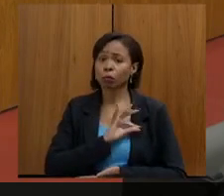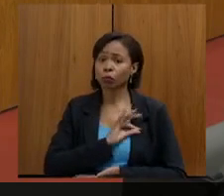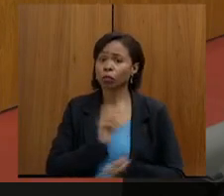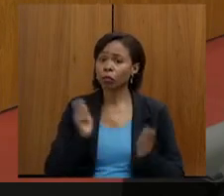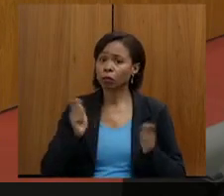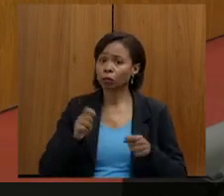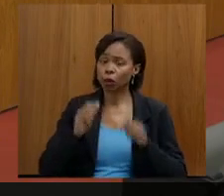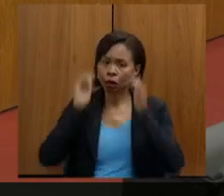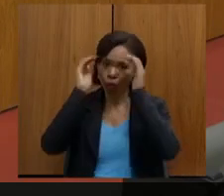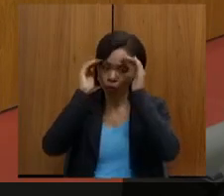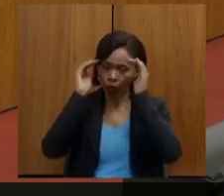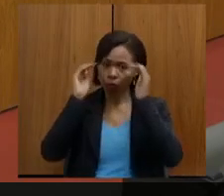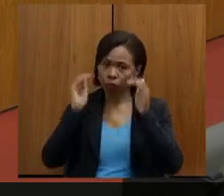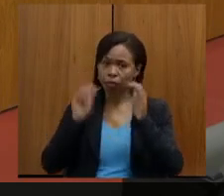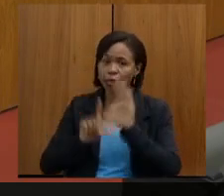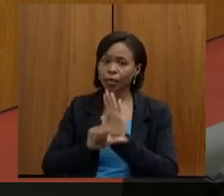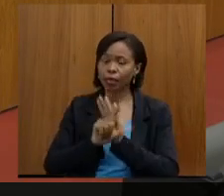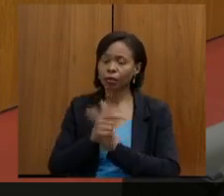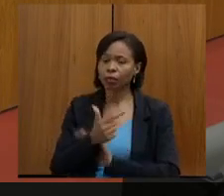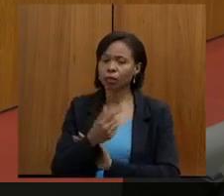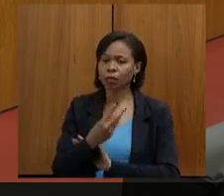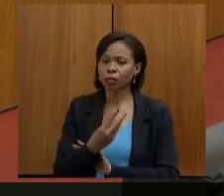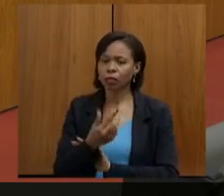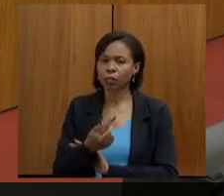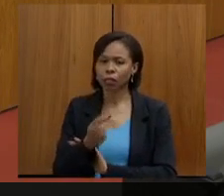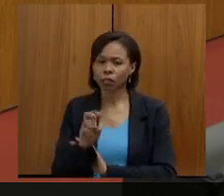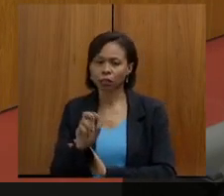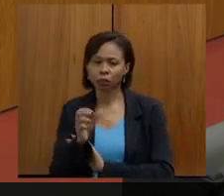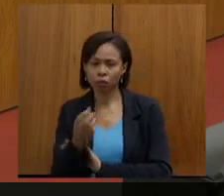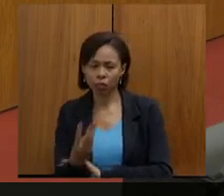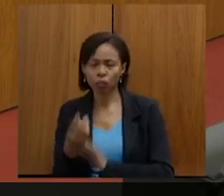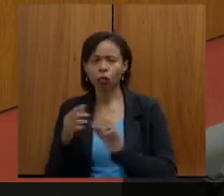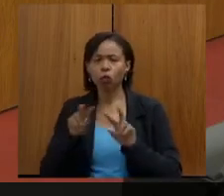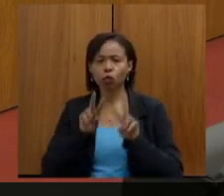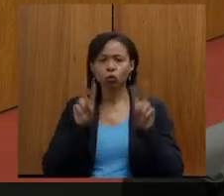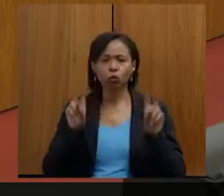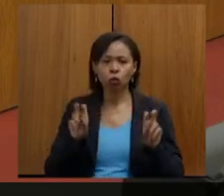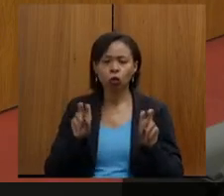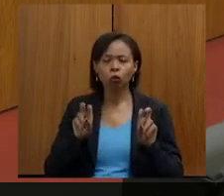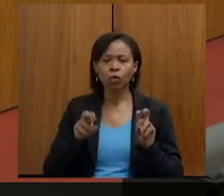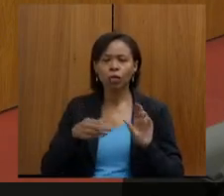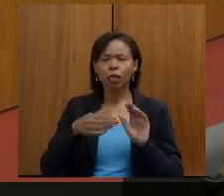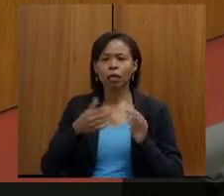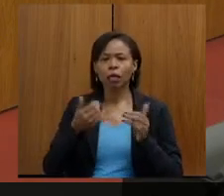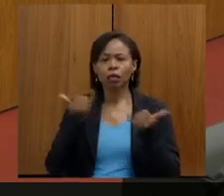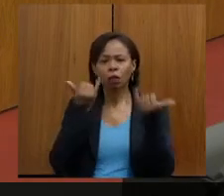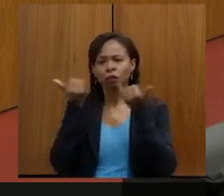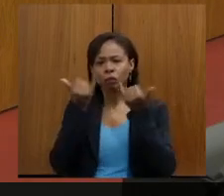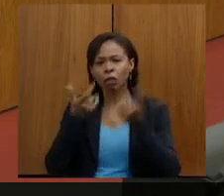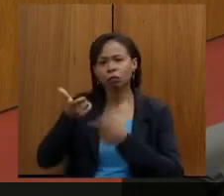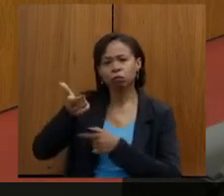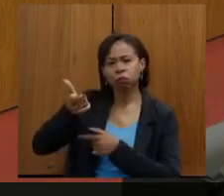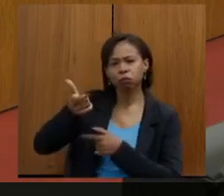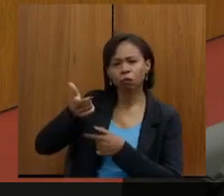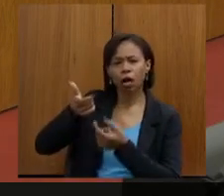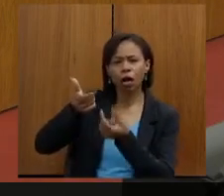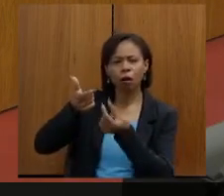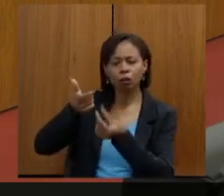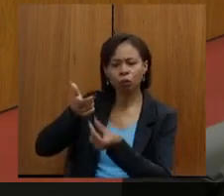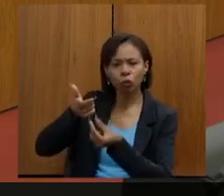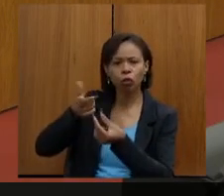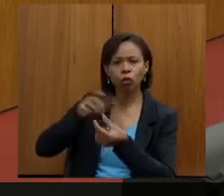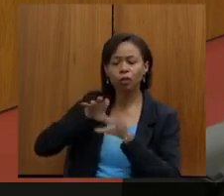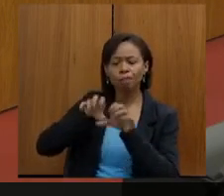passa a cumprir o que foi exposto a lei 22753 que disposto o registo de dados de armas de fogo e munições